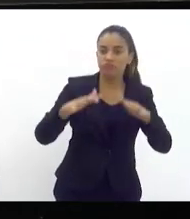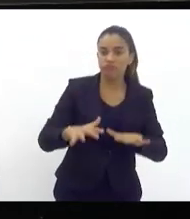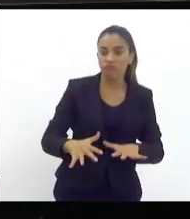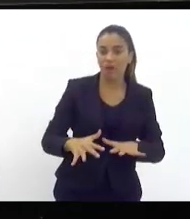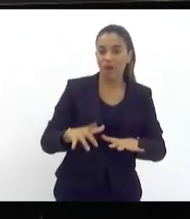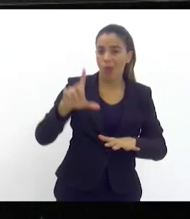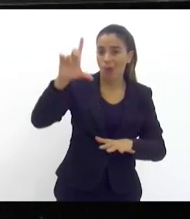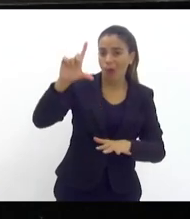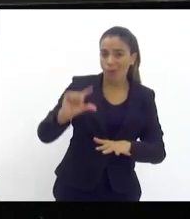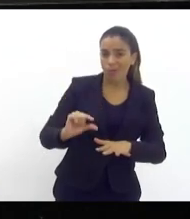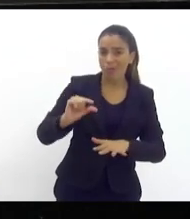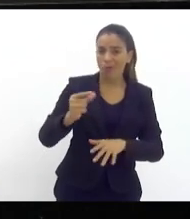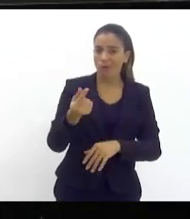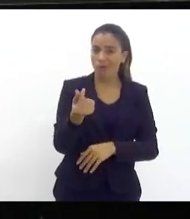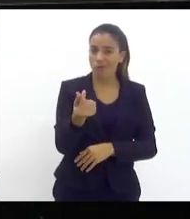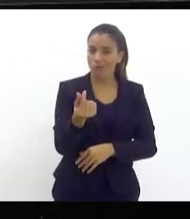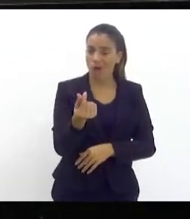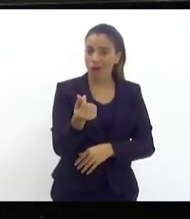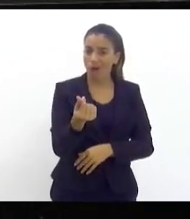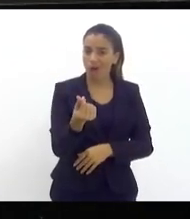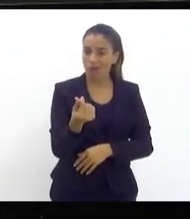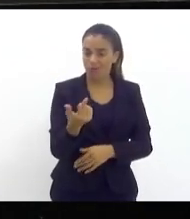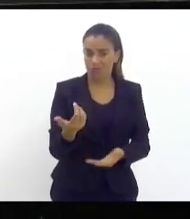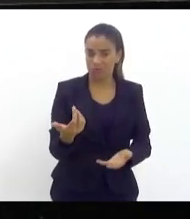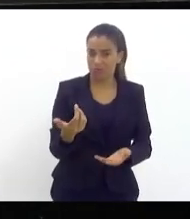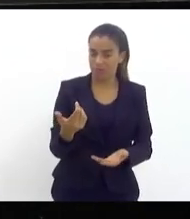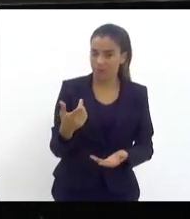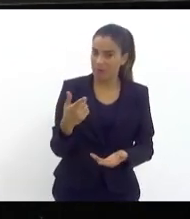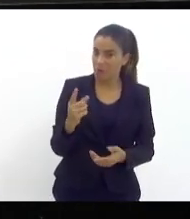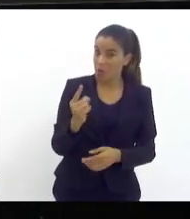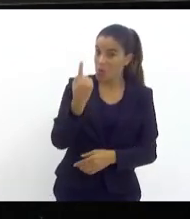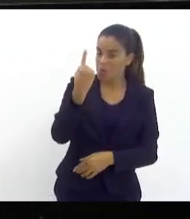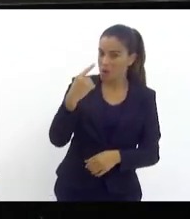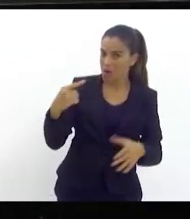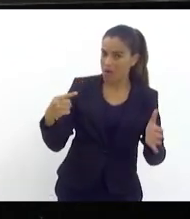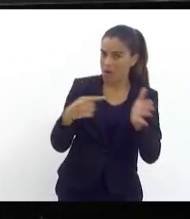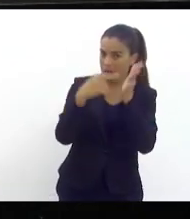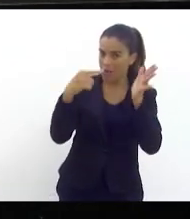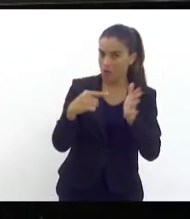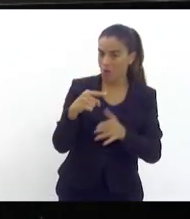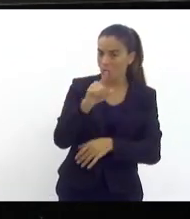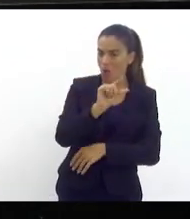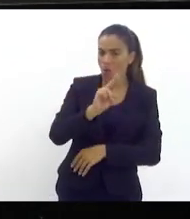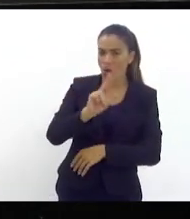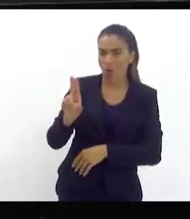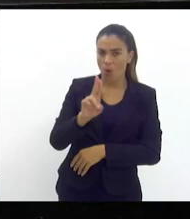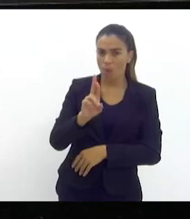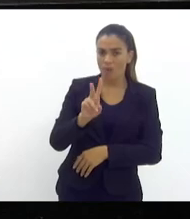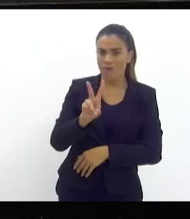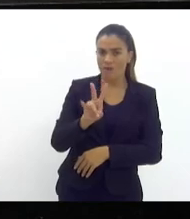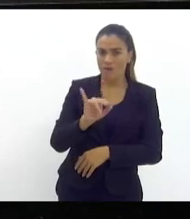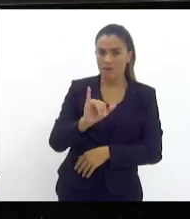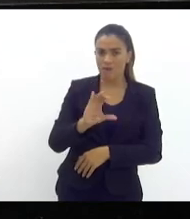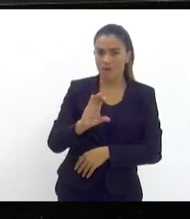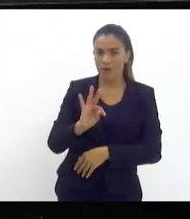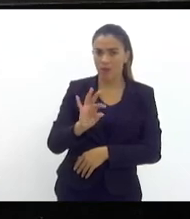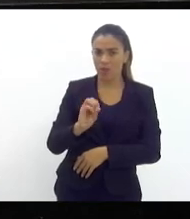dos valores inclusive Recebi uma denúncia aqui do Senhor Victor Rodrigues